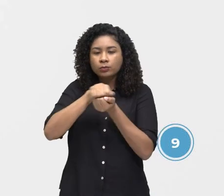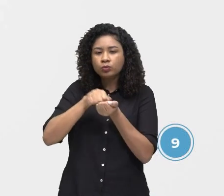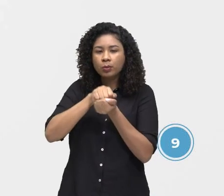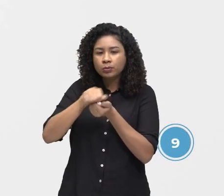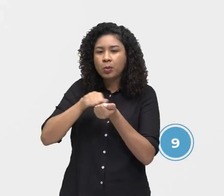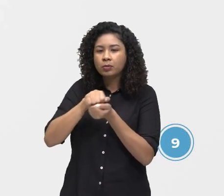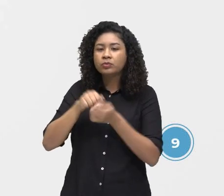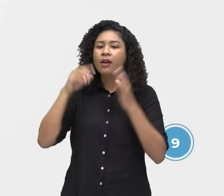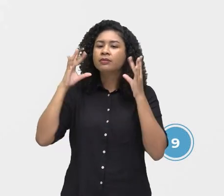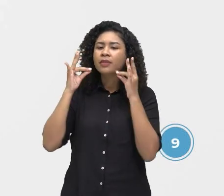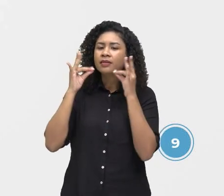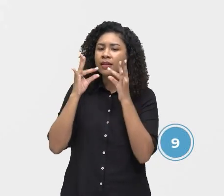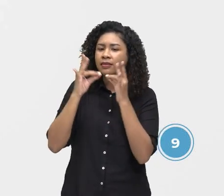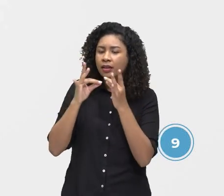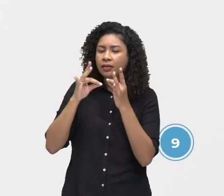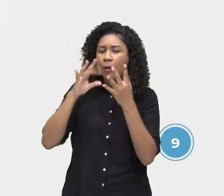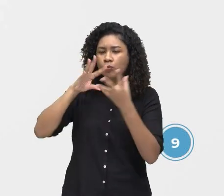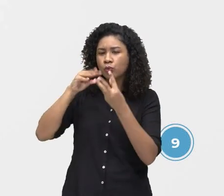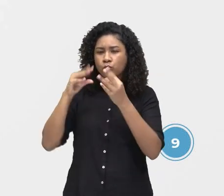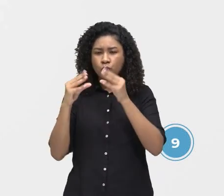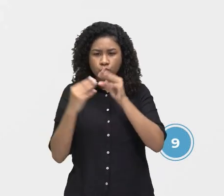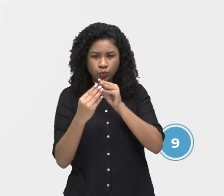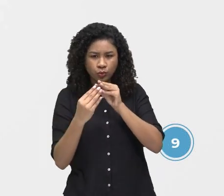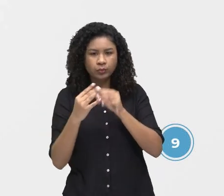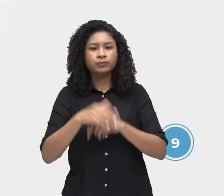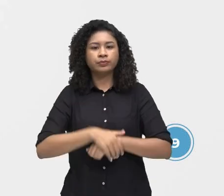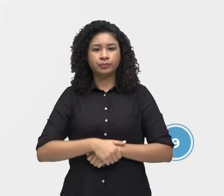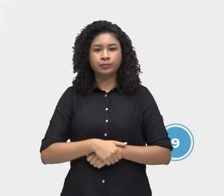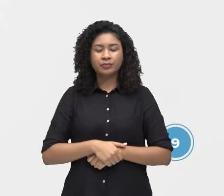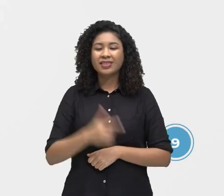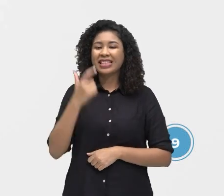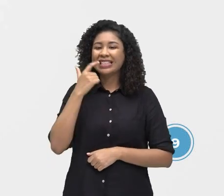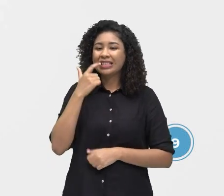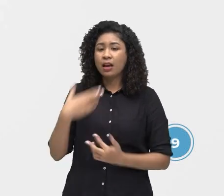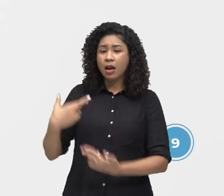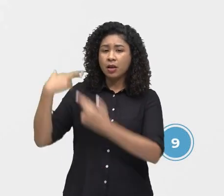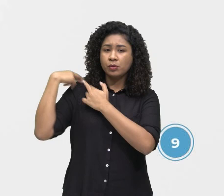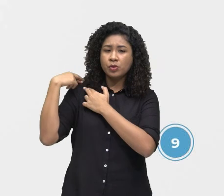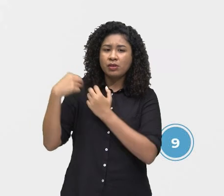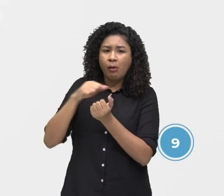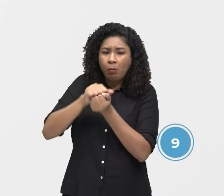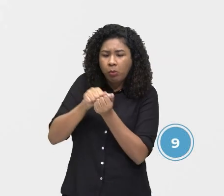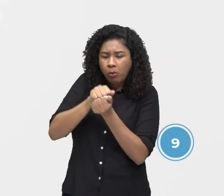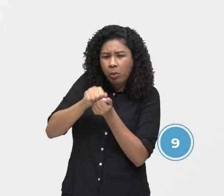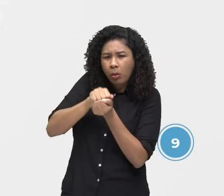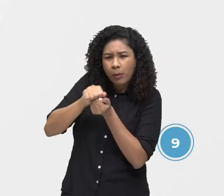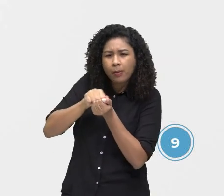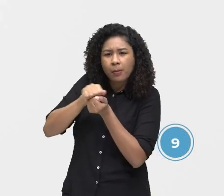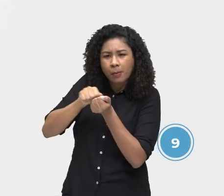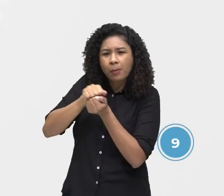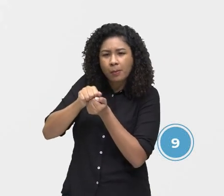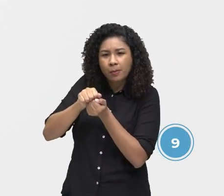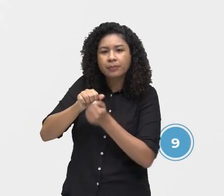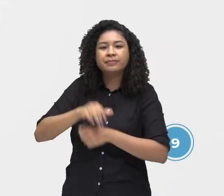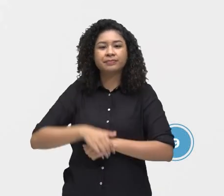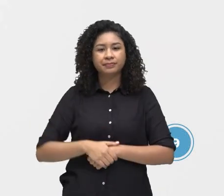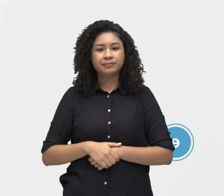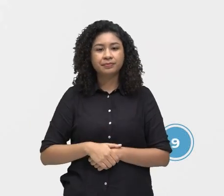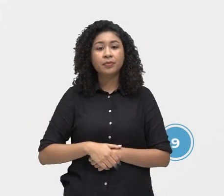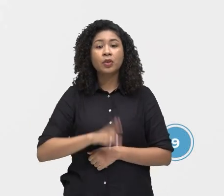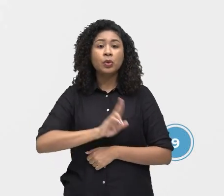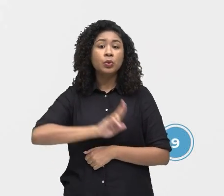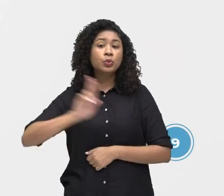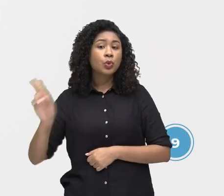substâncias químicas, né? Os dentes são responsáveis por triturar, amassar e cortar os alimentos. Um processo conhecido